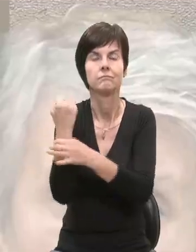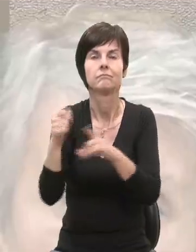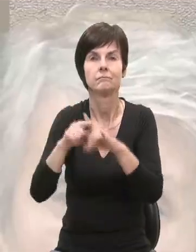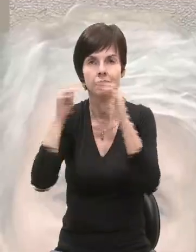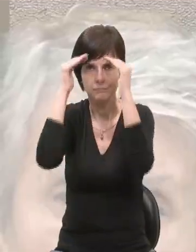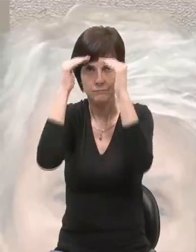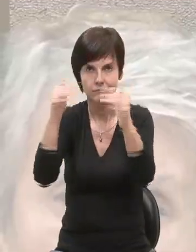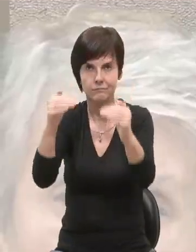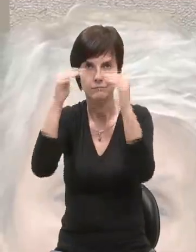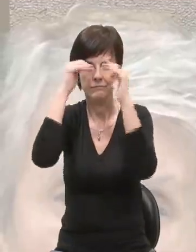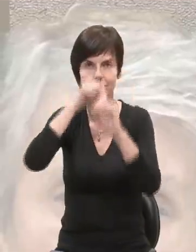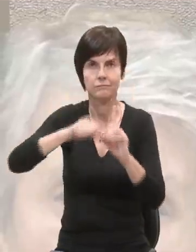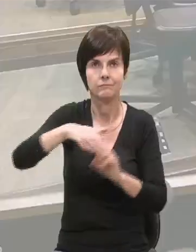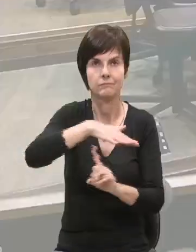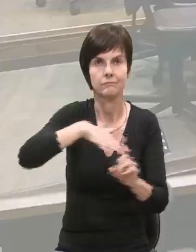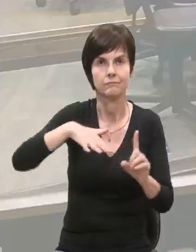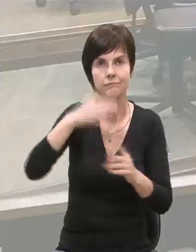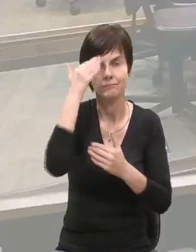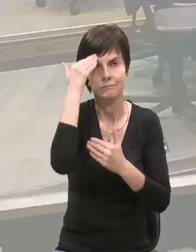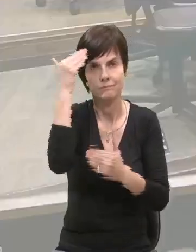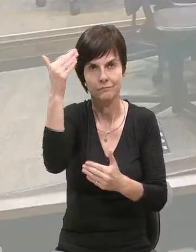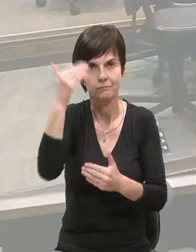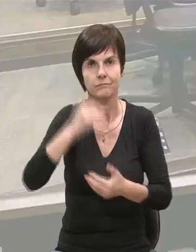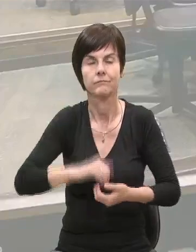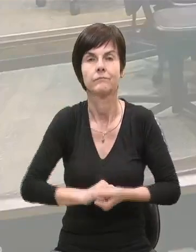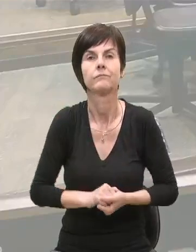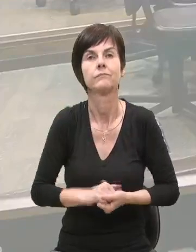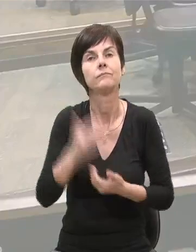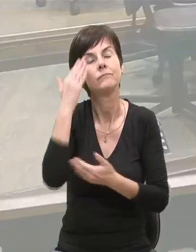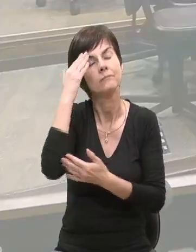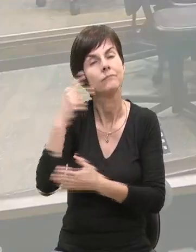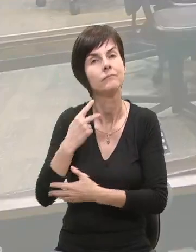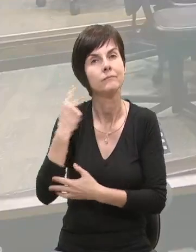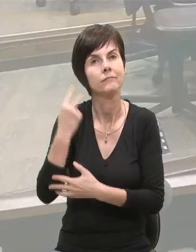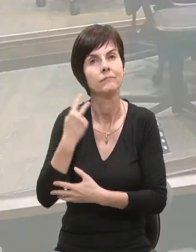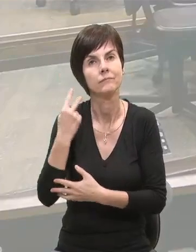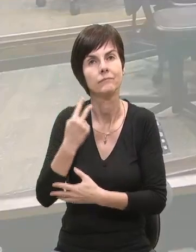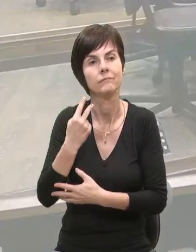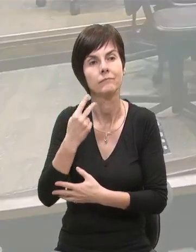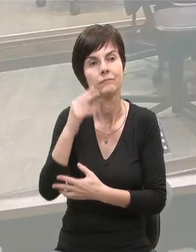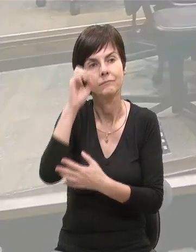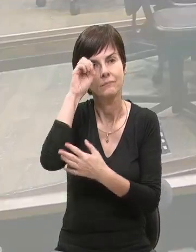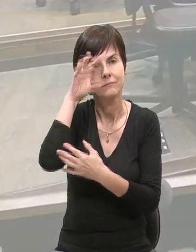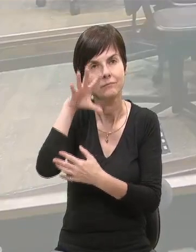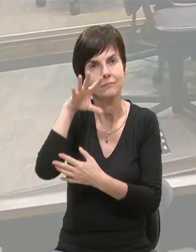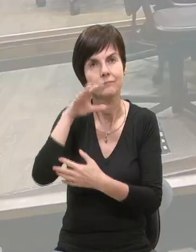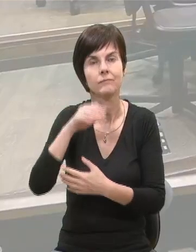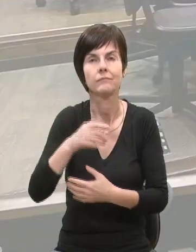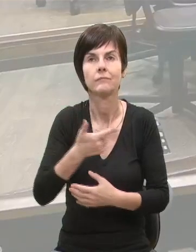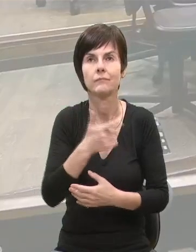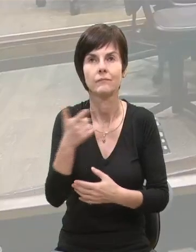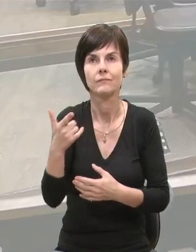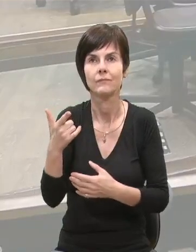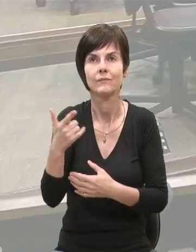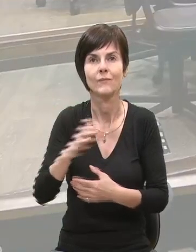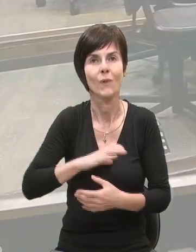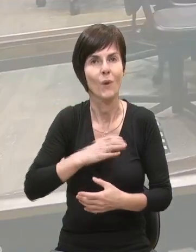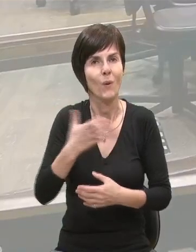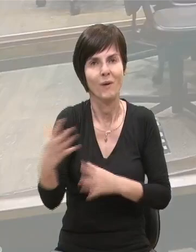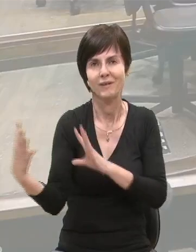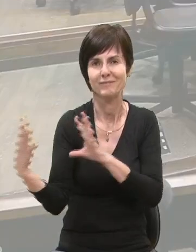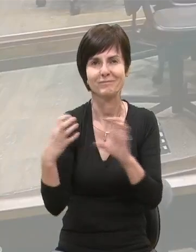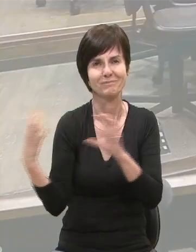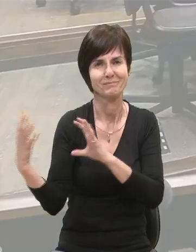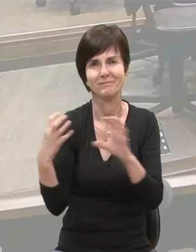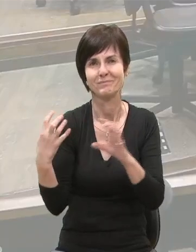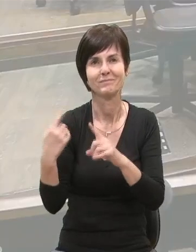nossa sociedade. Obrigado. Obrigado, vereador Fiuza. Eu não tenho nem coragem, às vezes, de brigar com o senhor, né? Porque o senhor é um cara da paz, e que